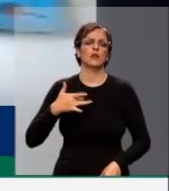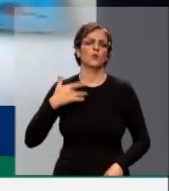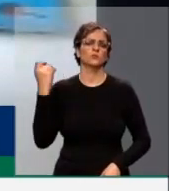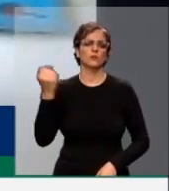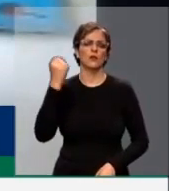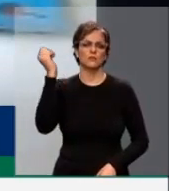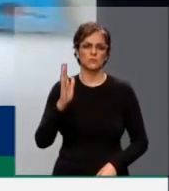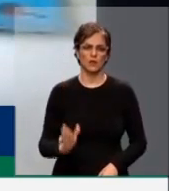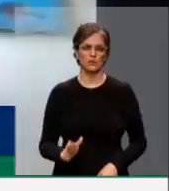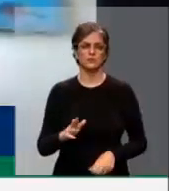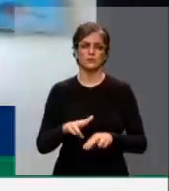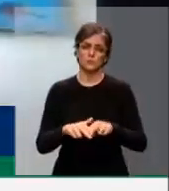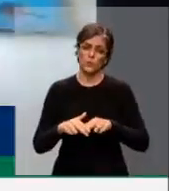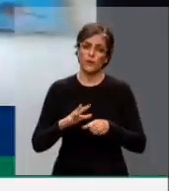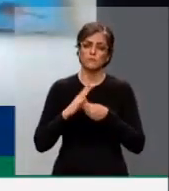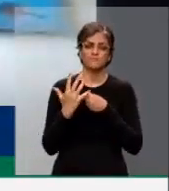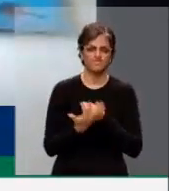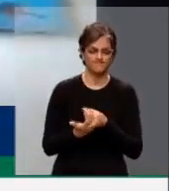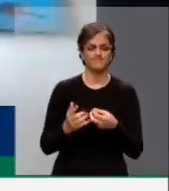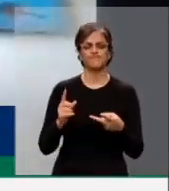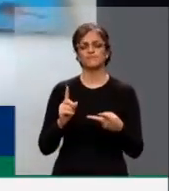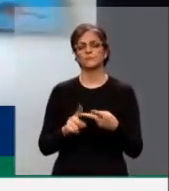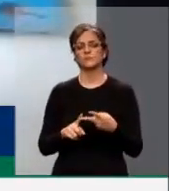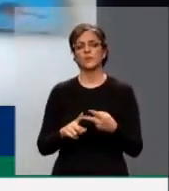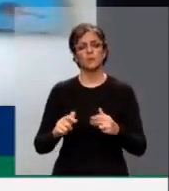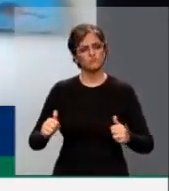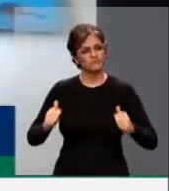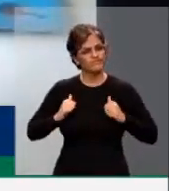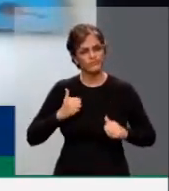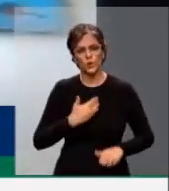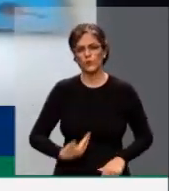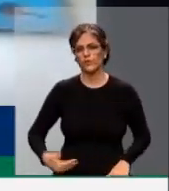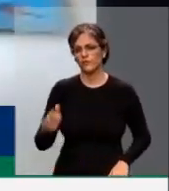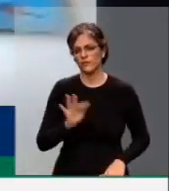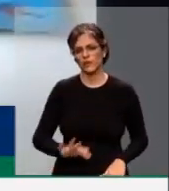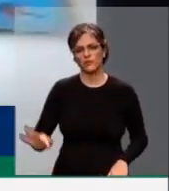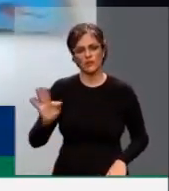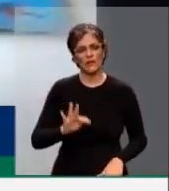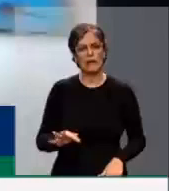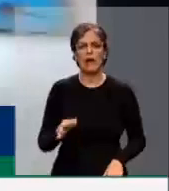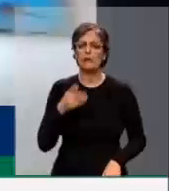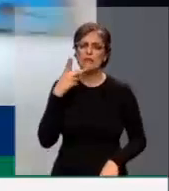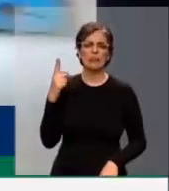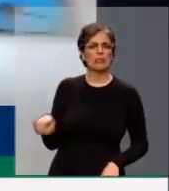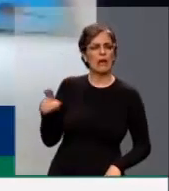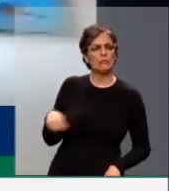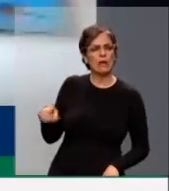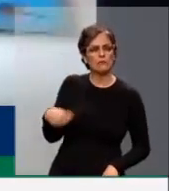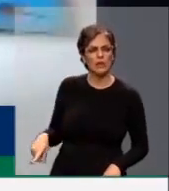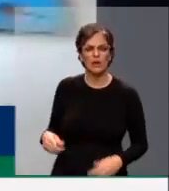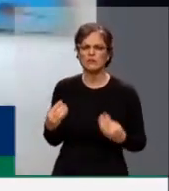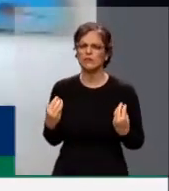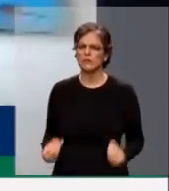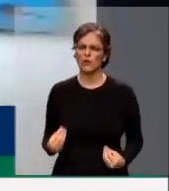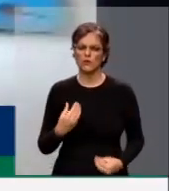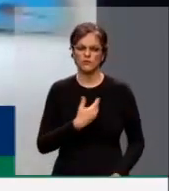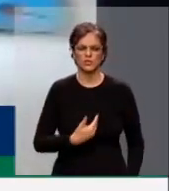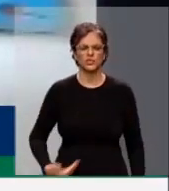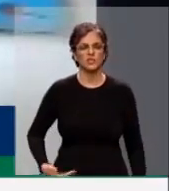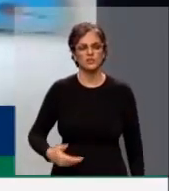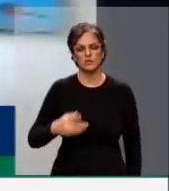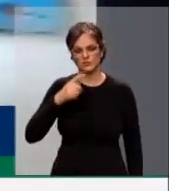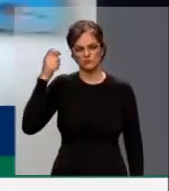né, frente à crise sanitária, à inação do governo federal, negacionismo, né, governo fascista,